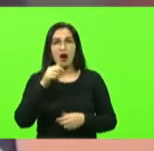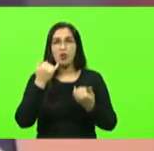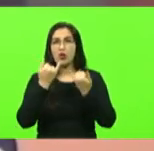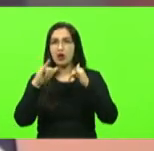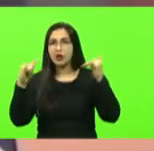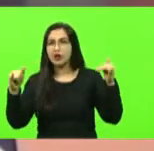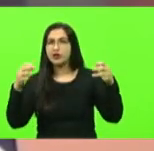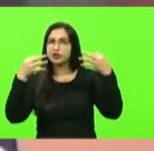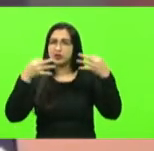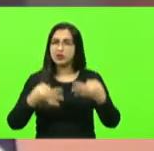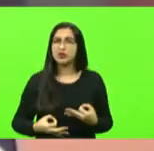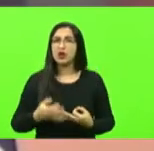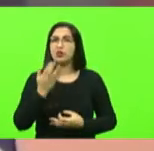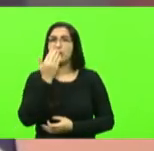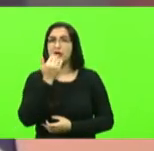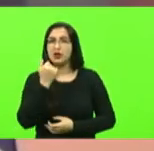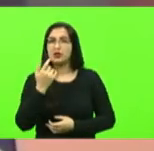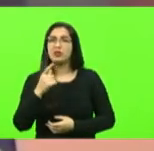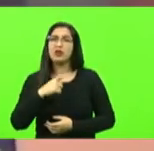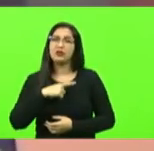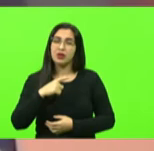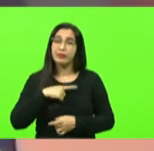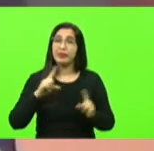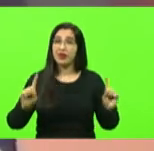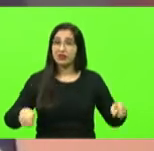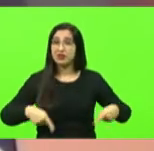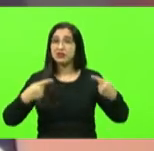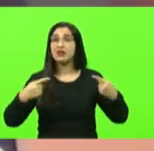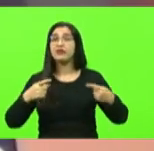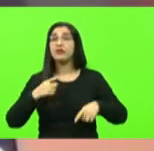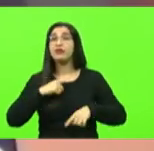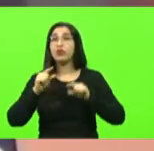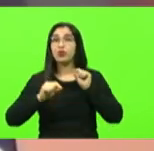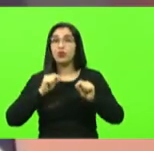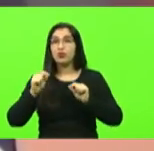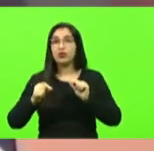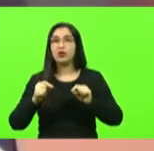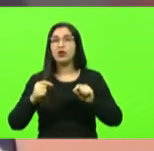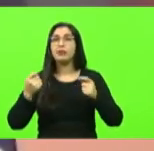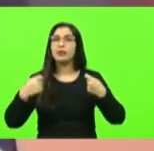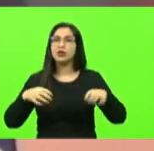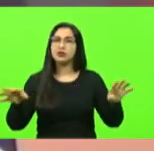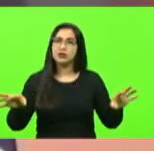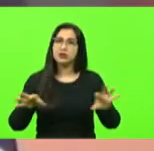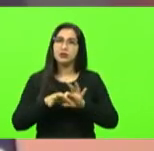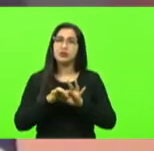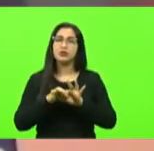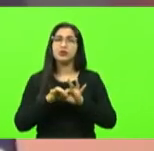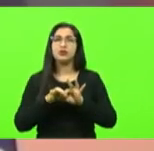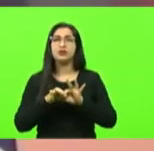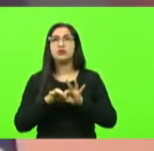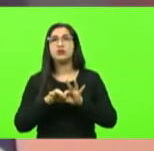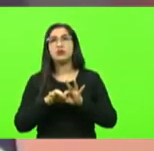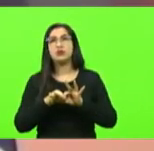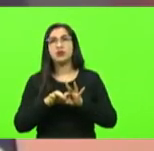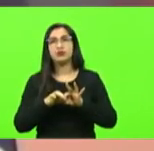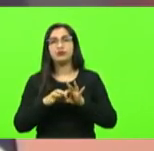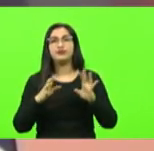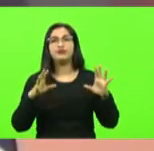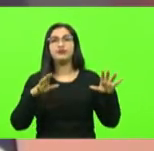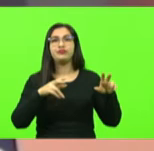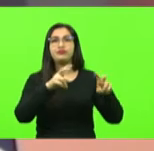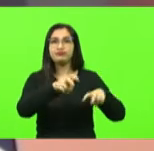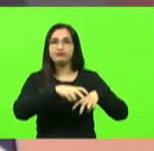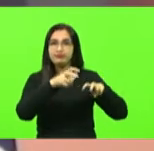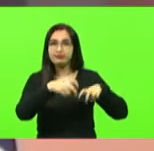saudável, e falou do desafio de nós estarmos unidos, campo e cidade, na luta por um